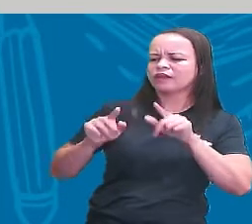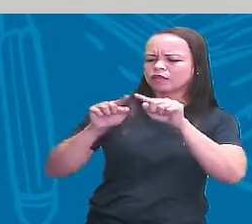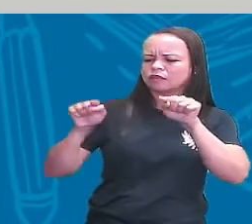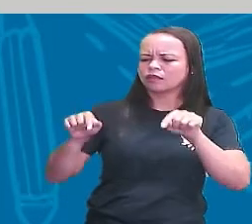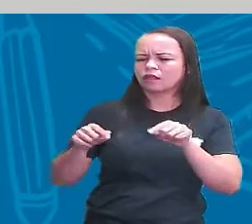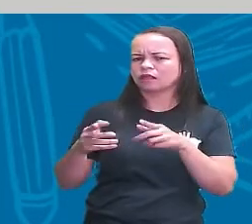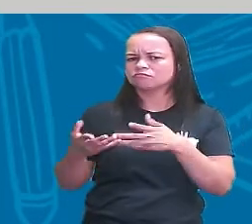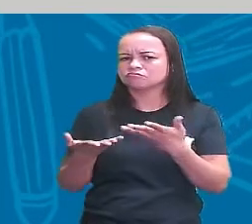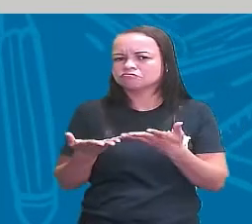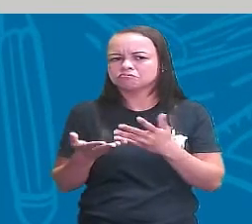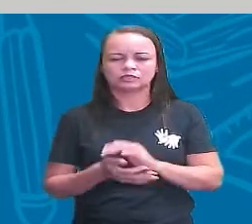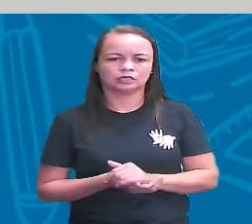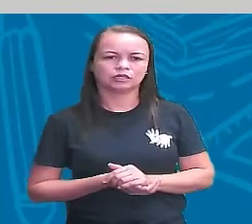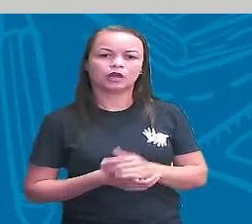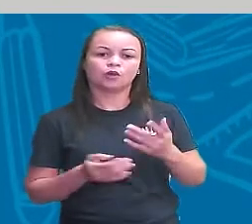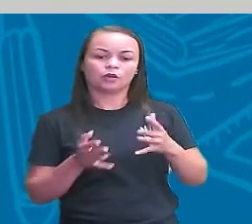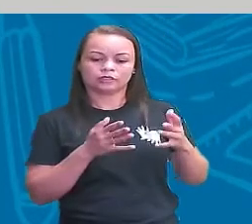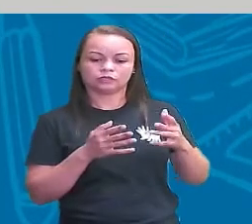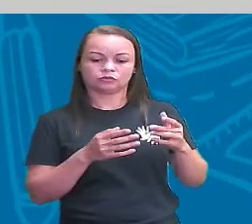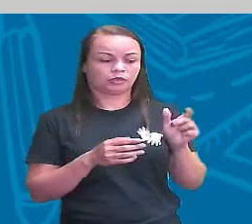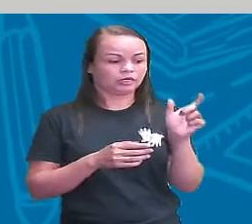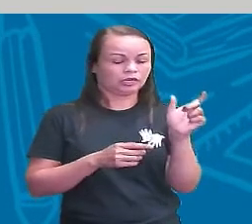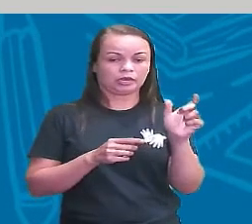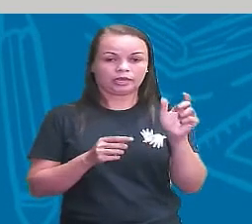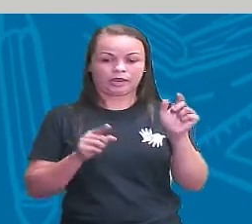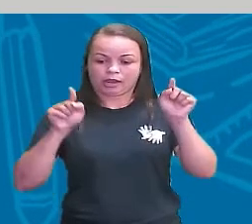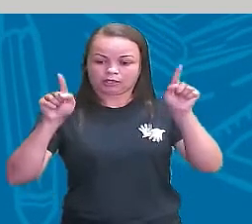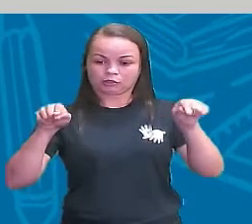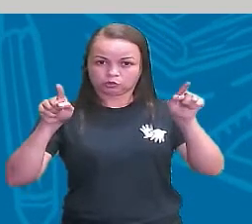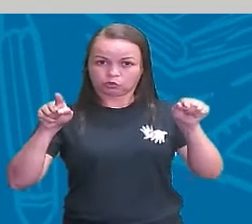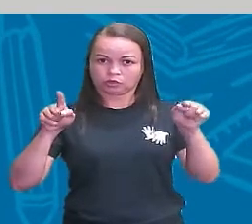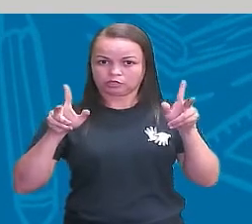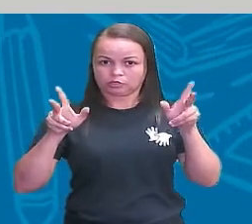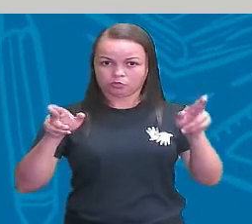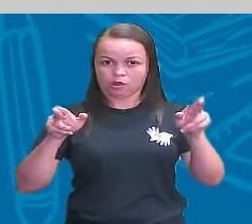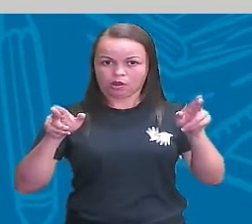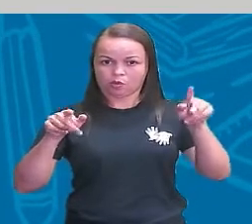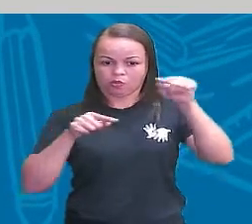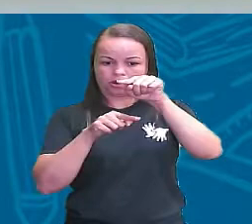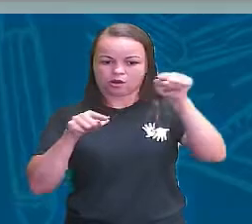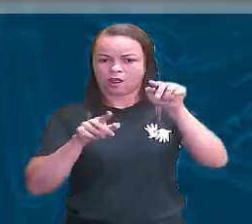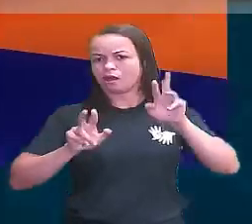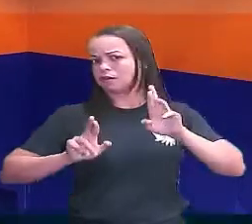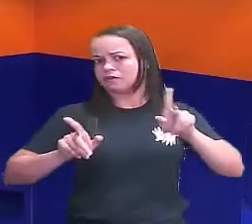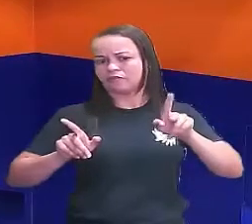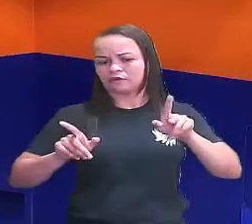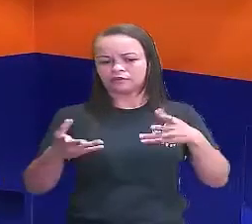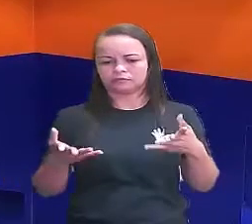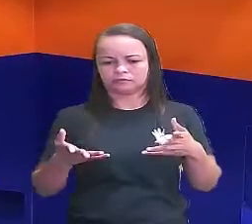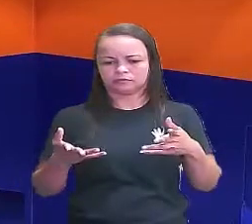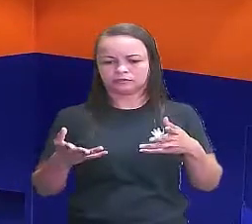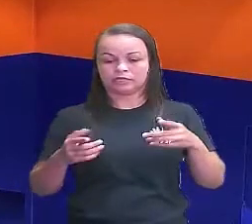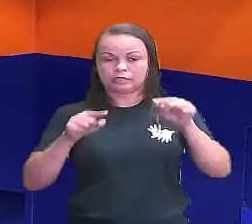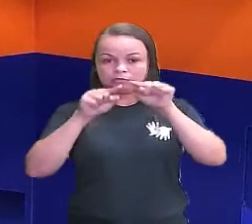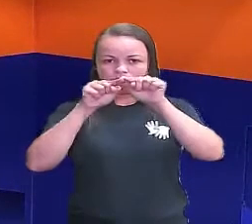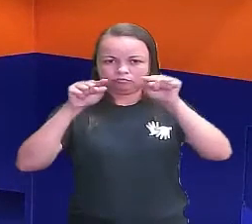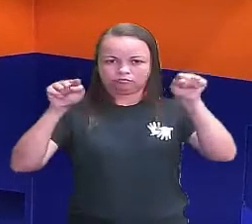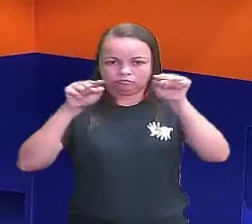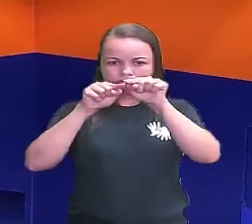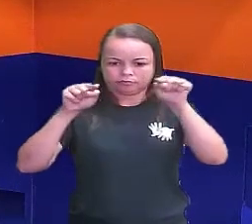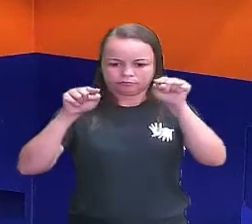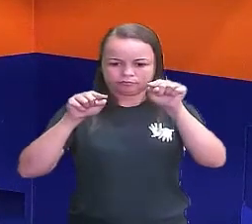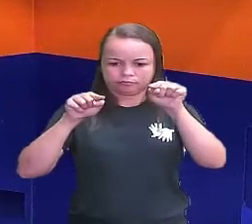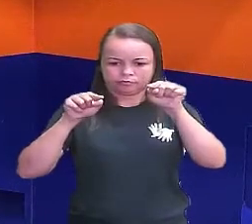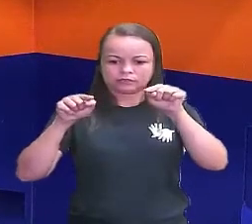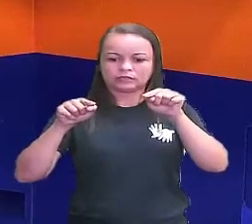tenho 2 lados iguais, diferente dos outros 2. Ó, presta atenção. Esses meus 2 lados aqui